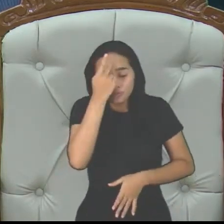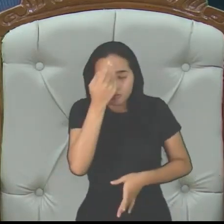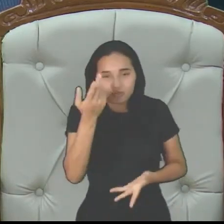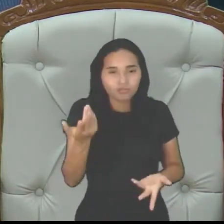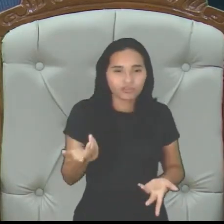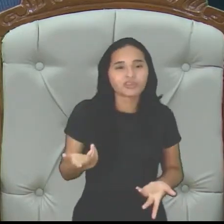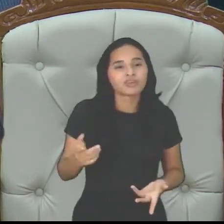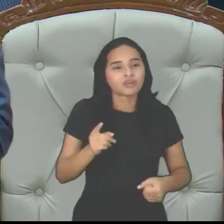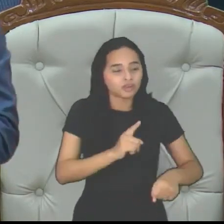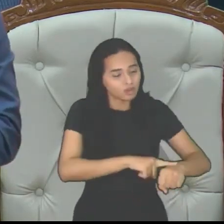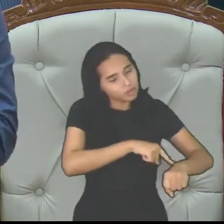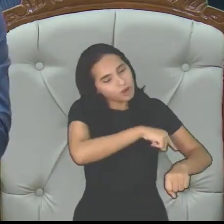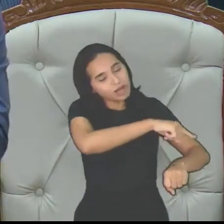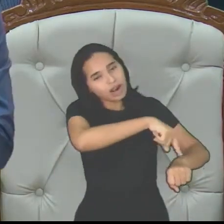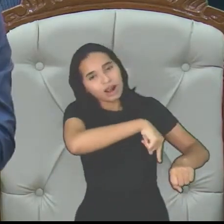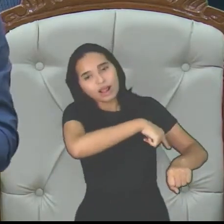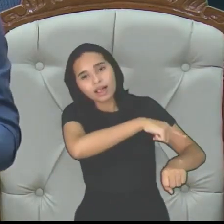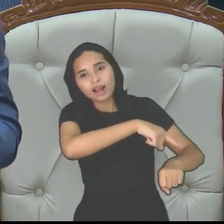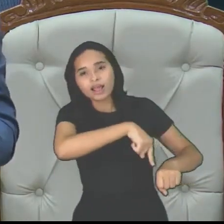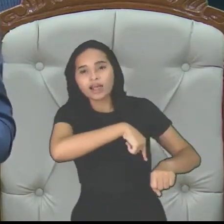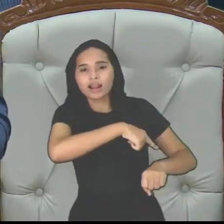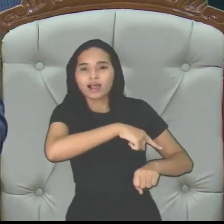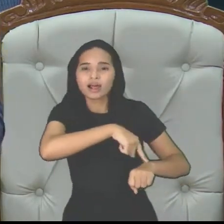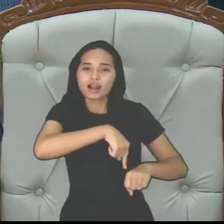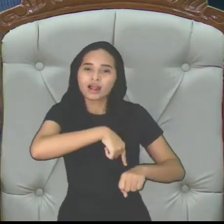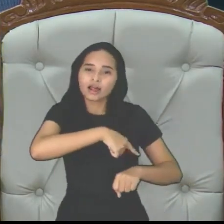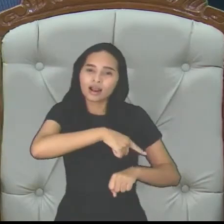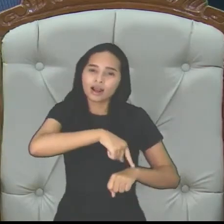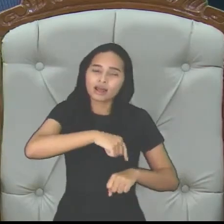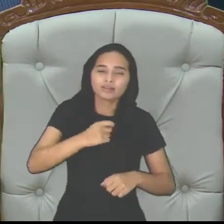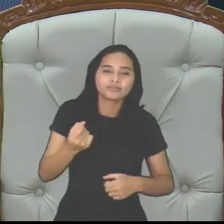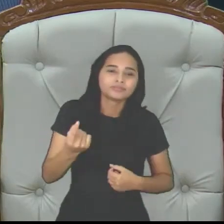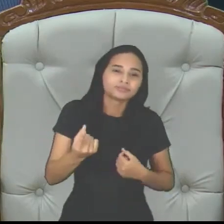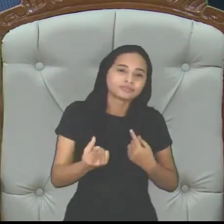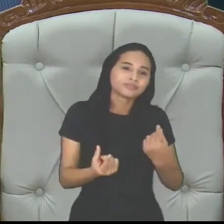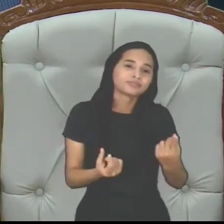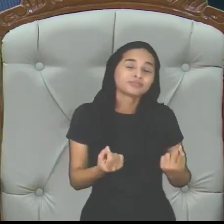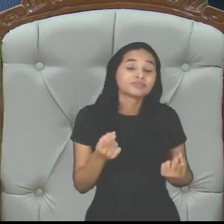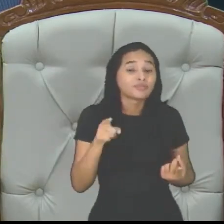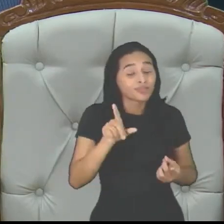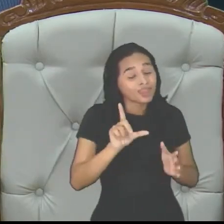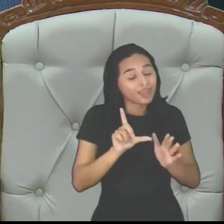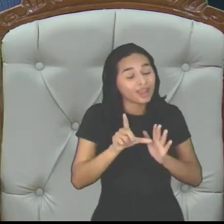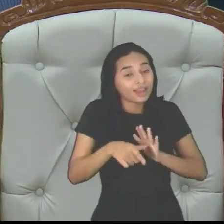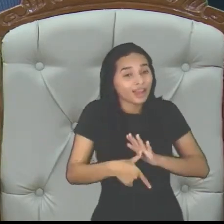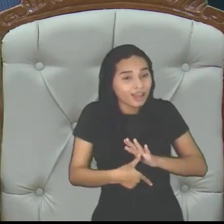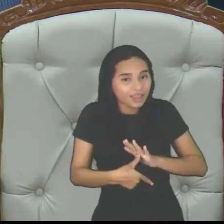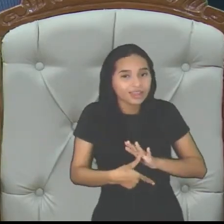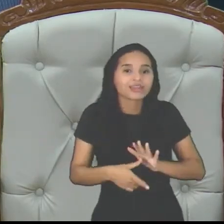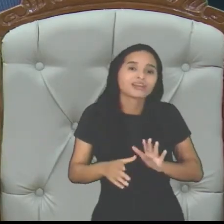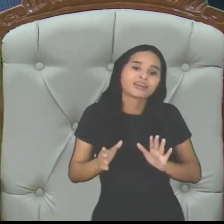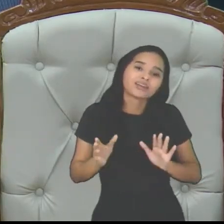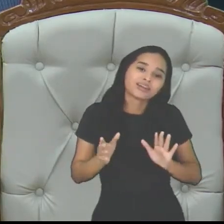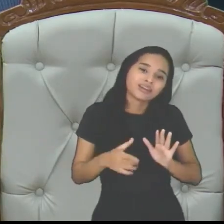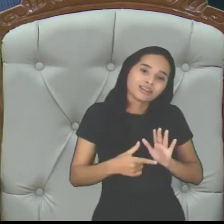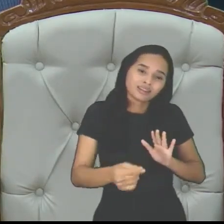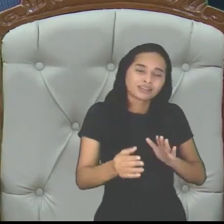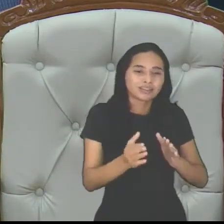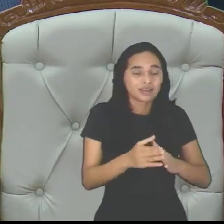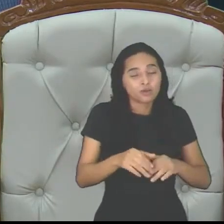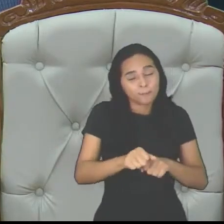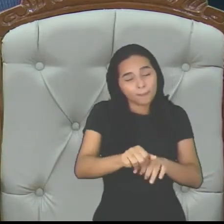tempo não espera por ninguém, o tempo passa, e às vezes você sai atrasado de casa, pega um